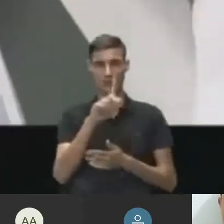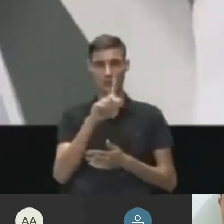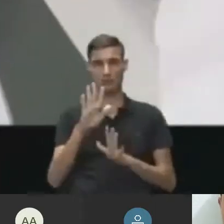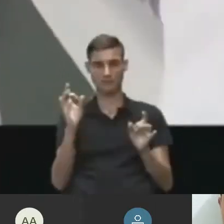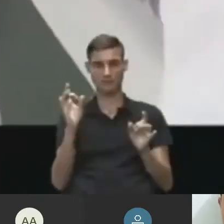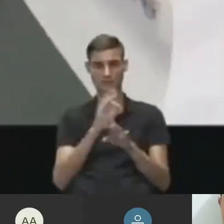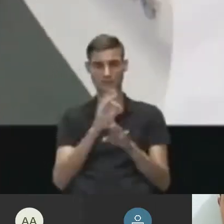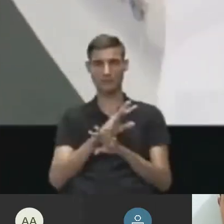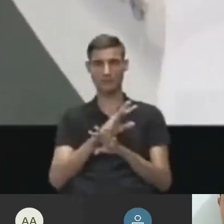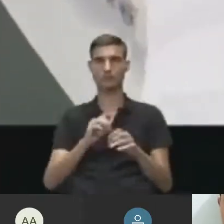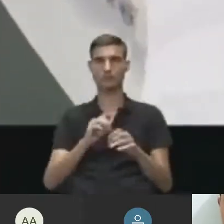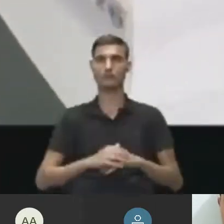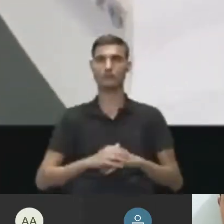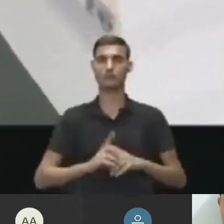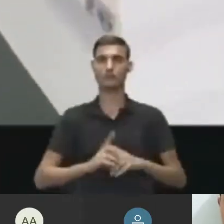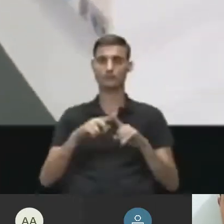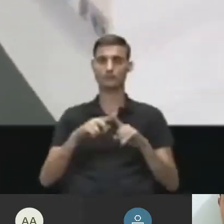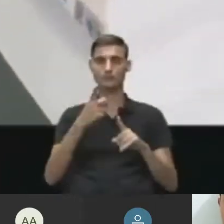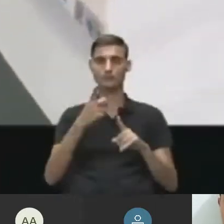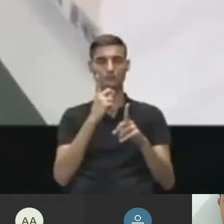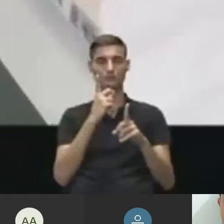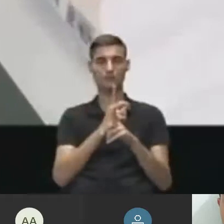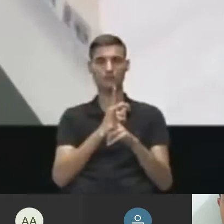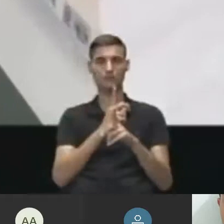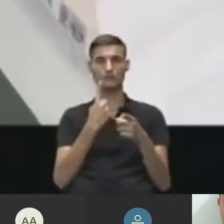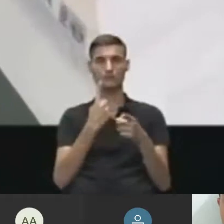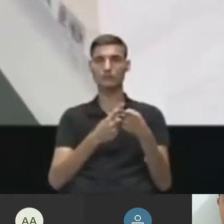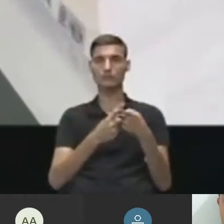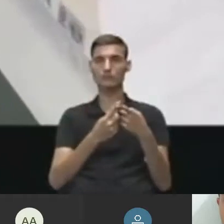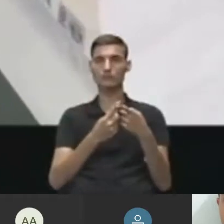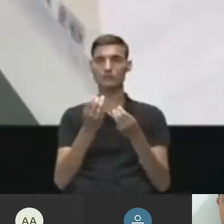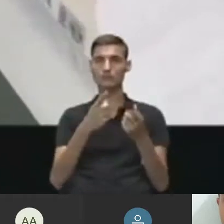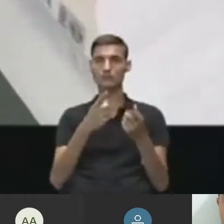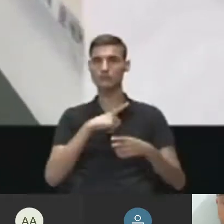o acetofenona. E vai pesar